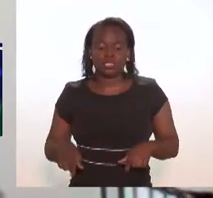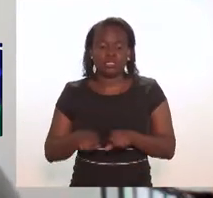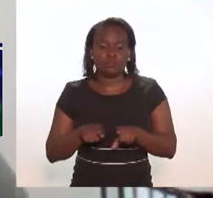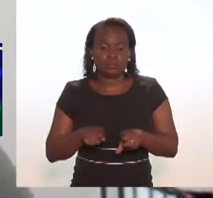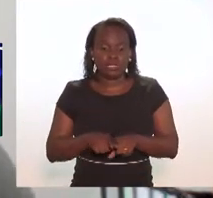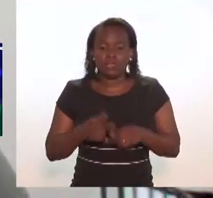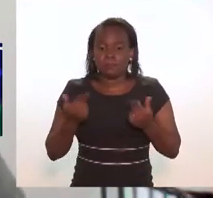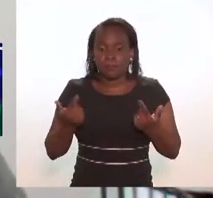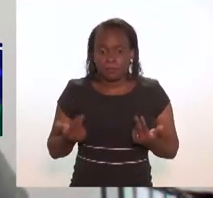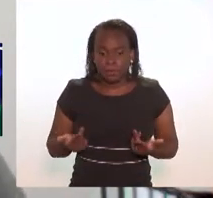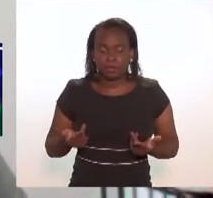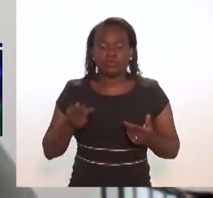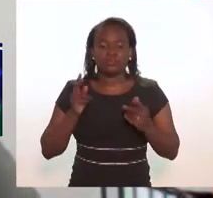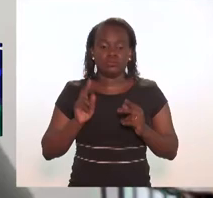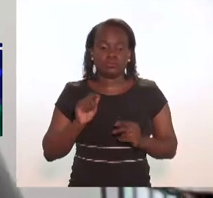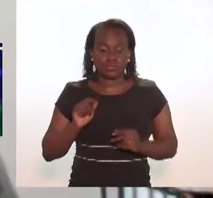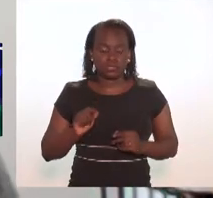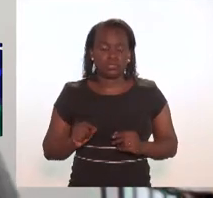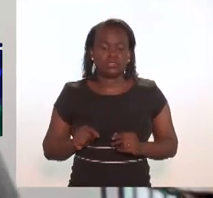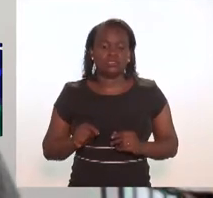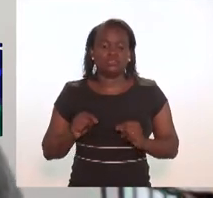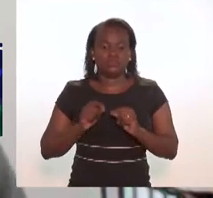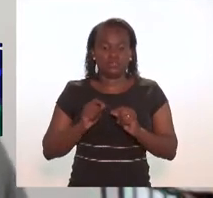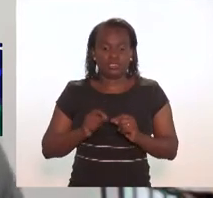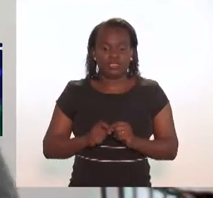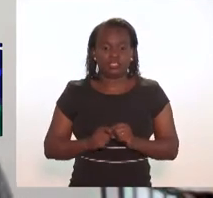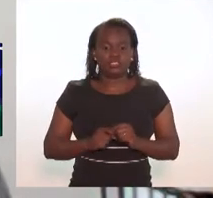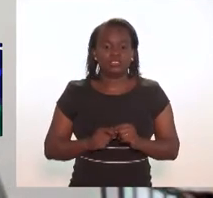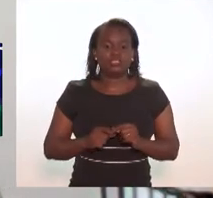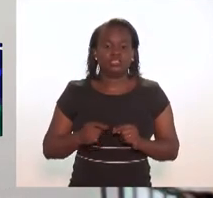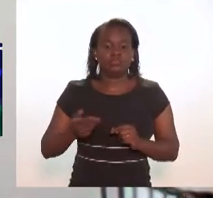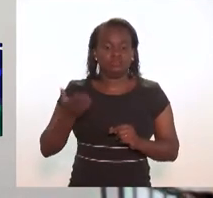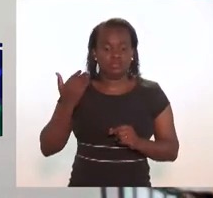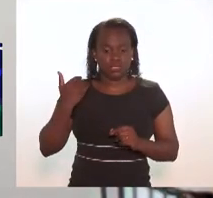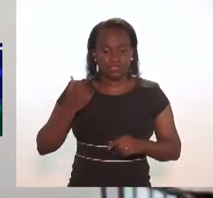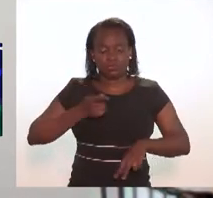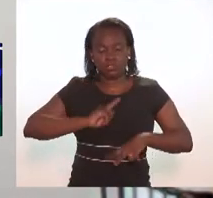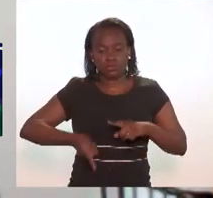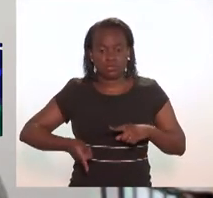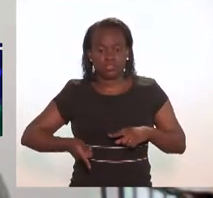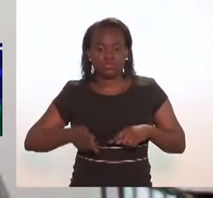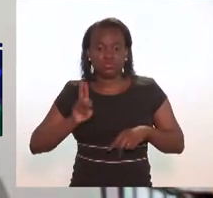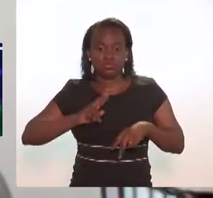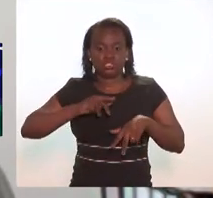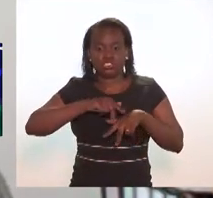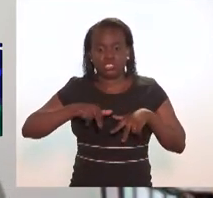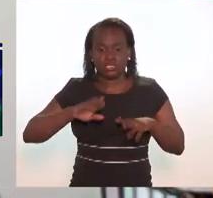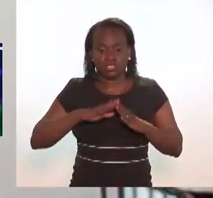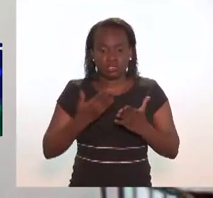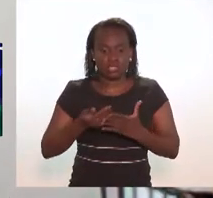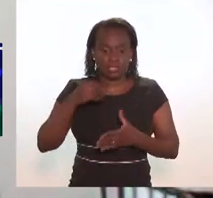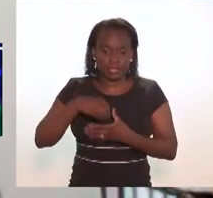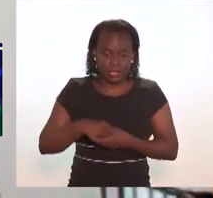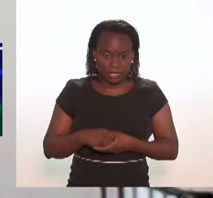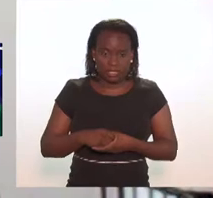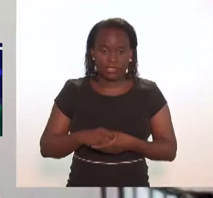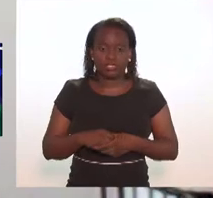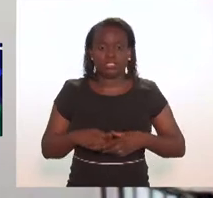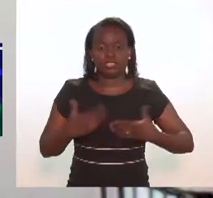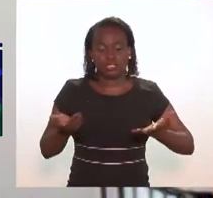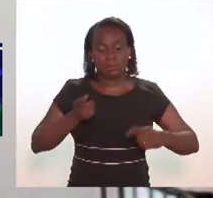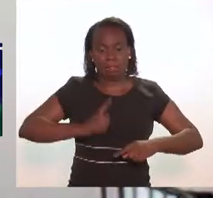o mesmo processo que se fez com a tentativa de se proibir o uso de gênero na escola, de se impor uma